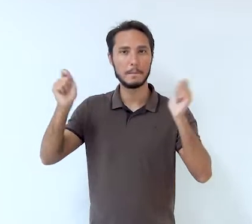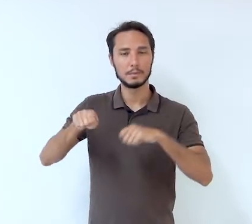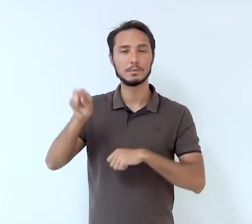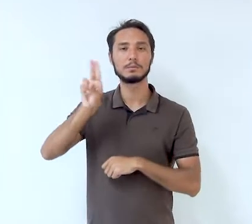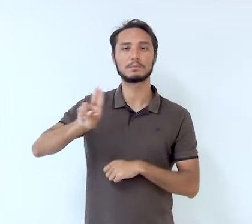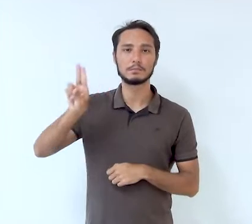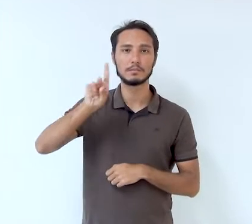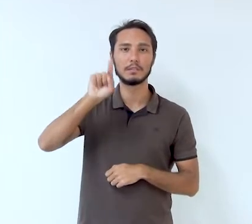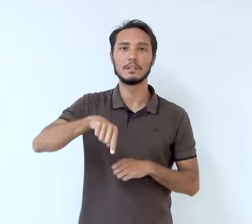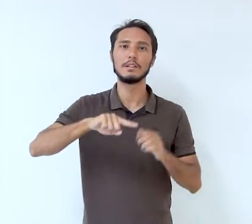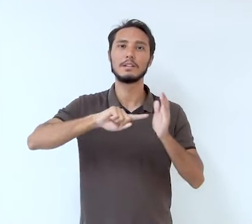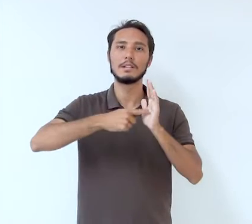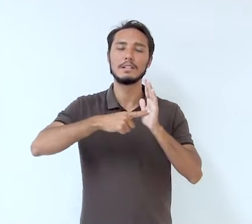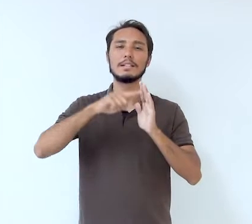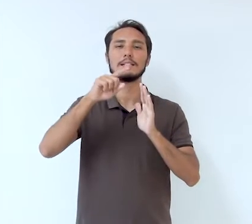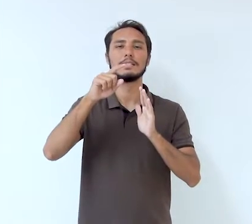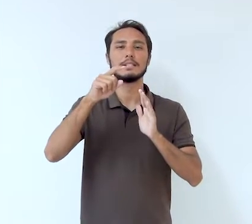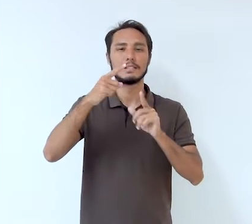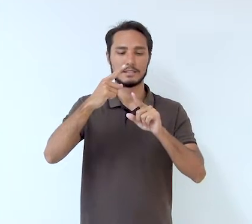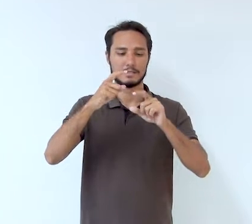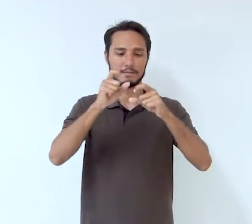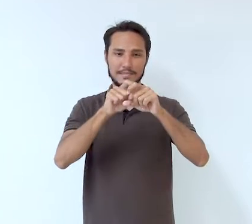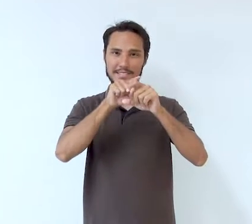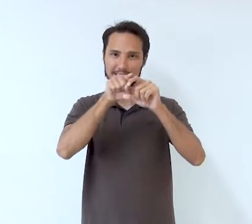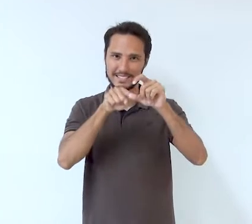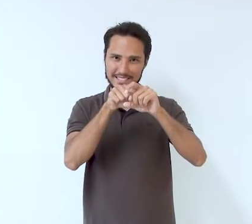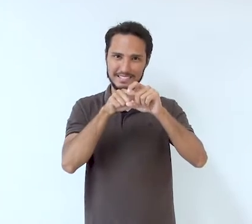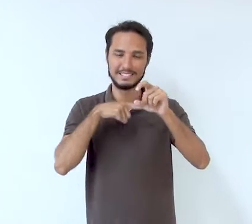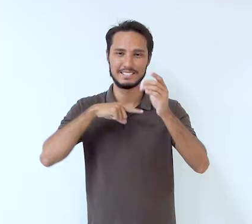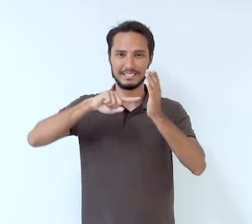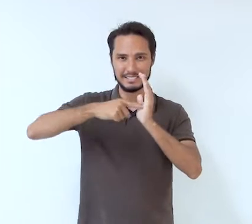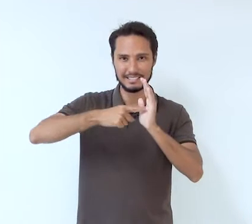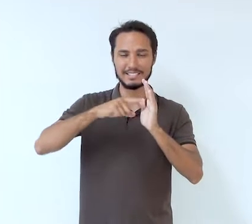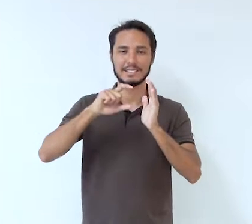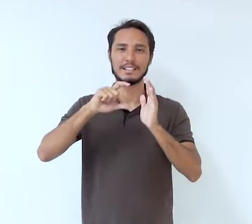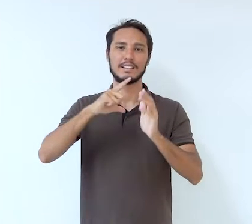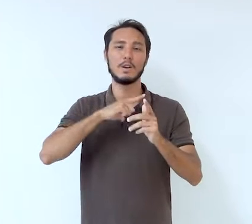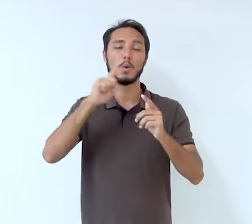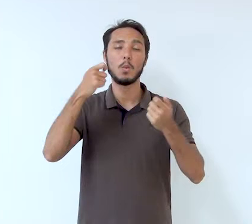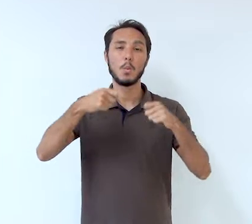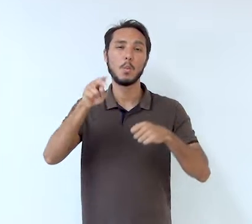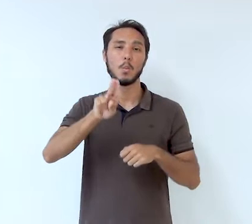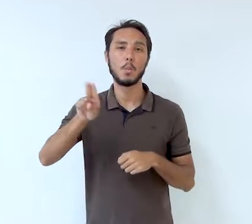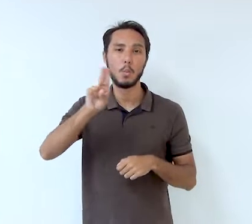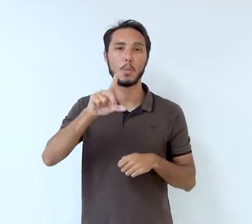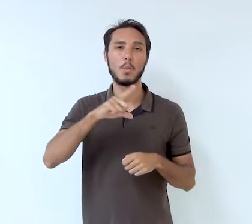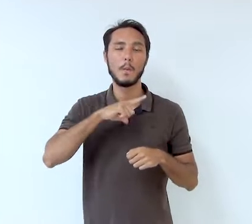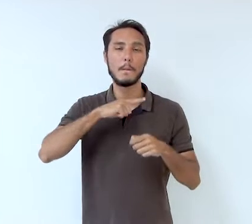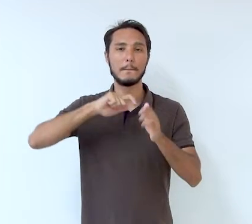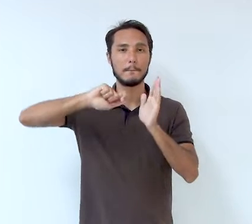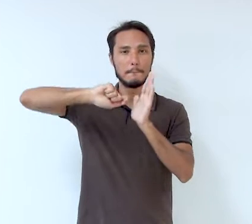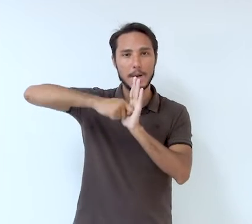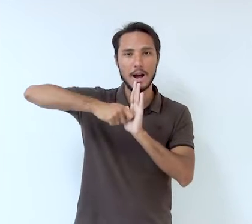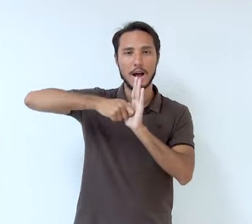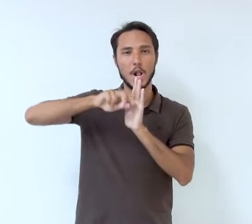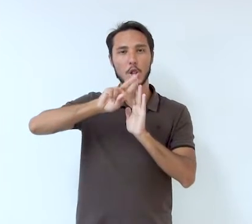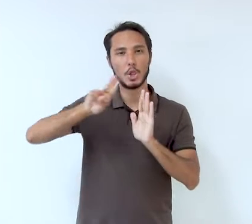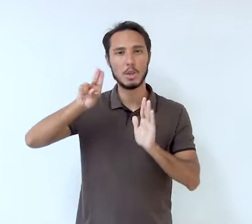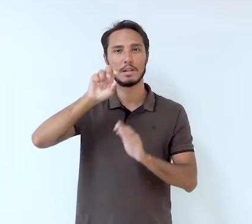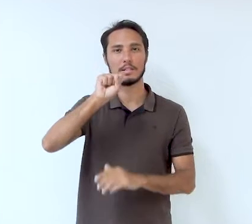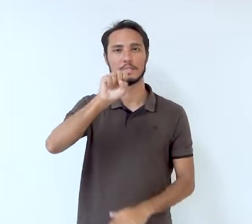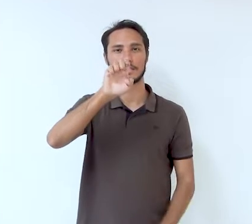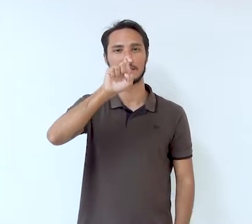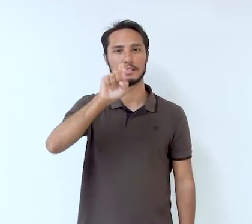pode ser utilizada é a chave sextavada. A chave sextavada ela deve ser utilizada em parafusos, como o próprio nome